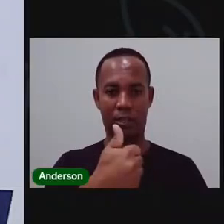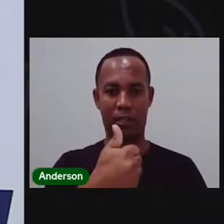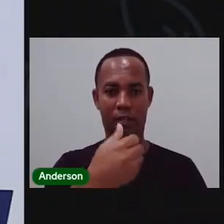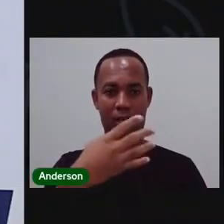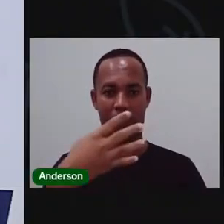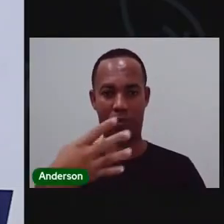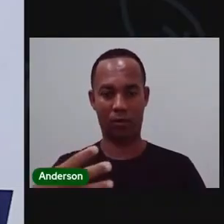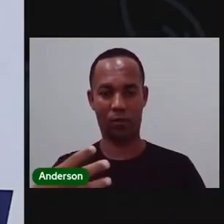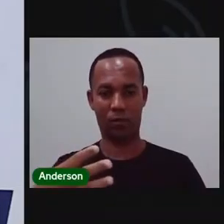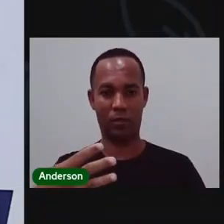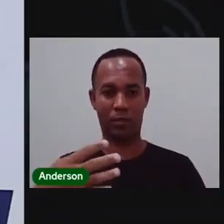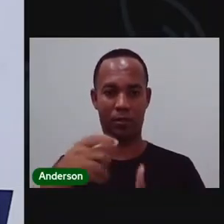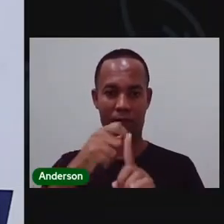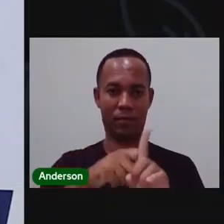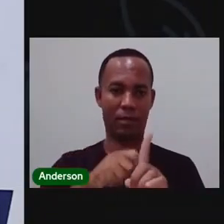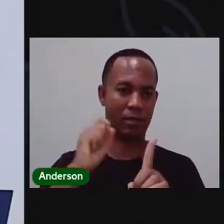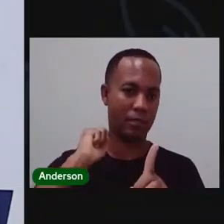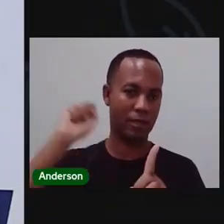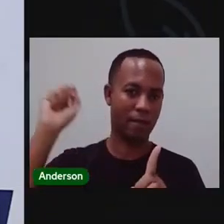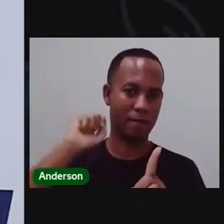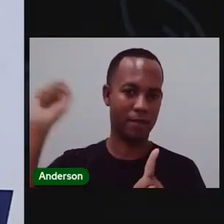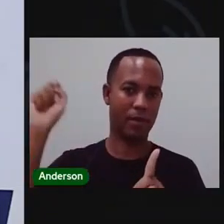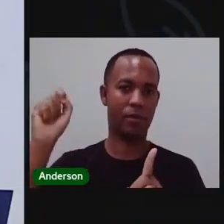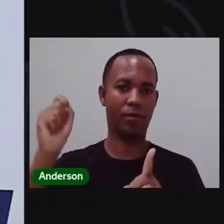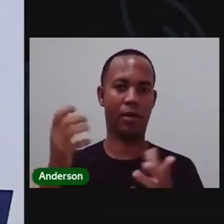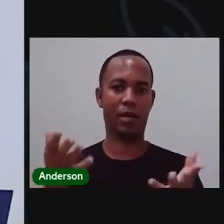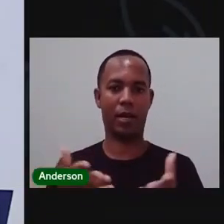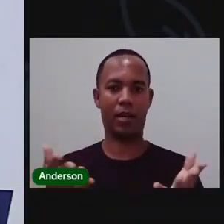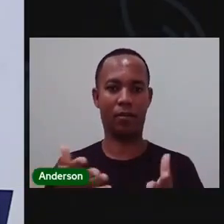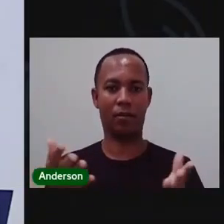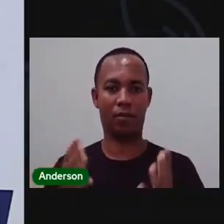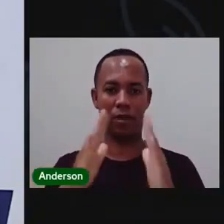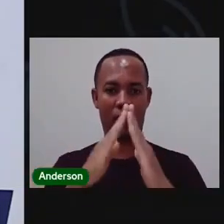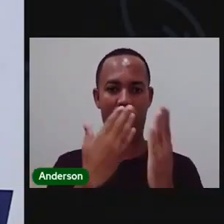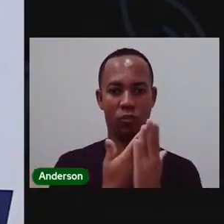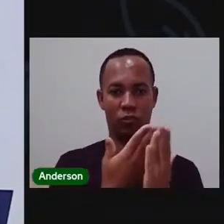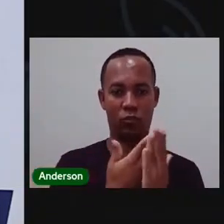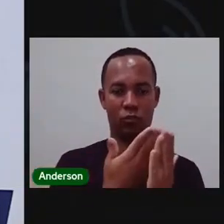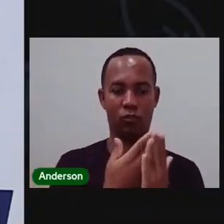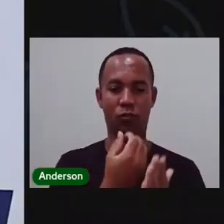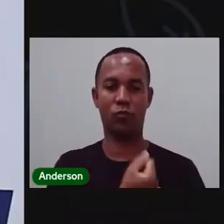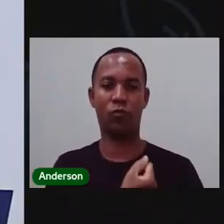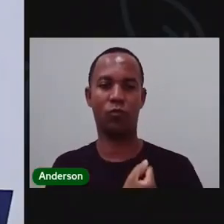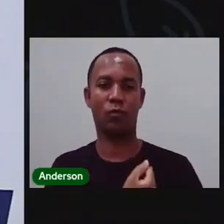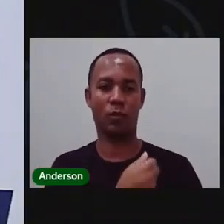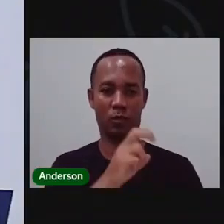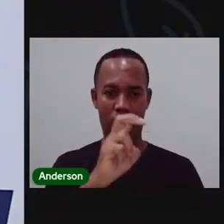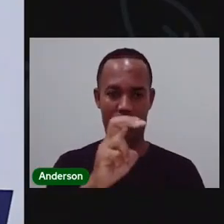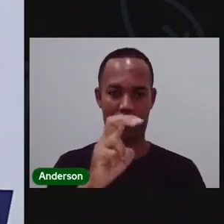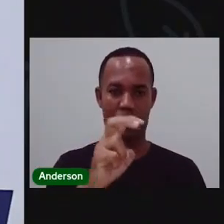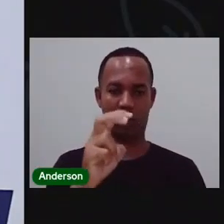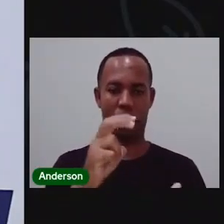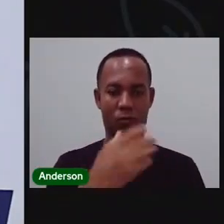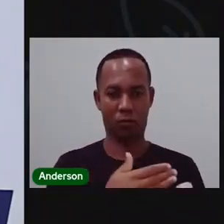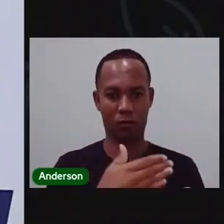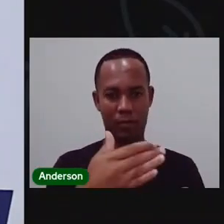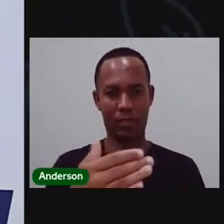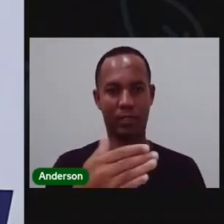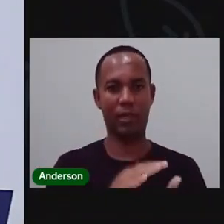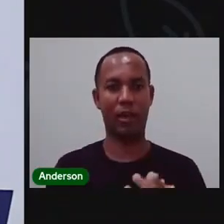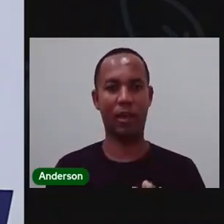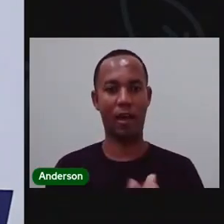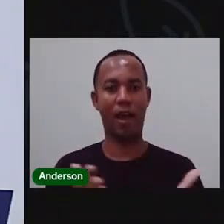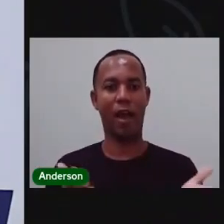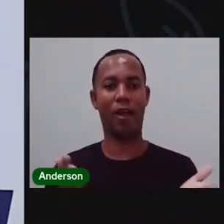14 de abril de 2021, para mais uma aula de linguagens, a nossa aula número 5 essa semana. Que bacana, não é? E qual